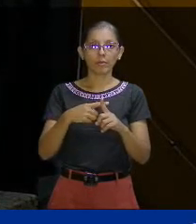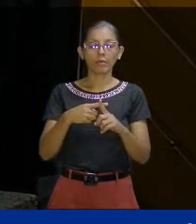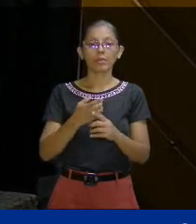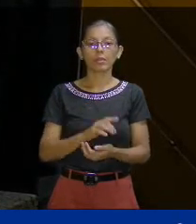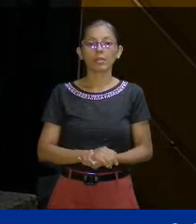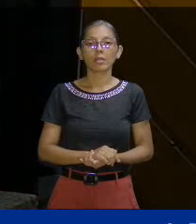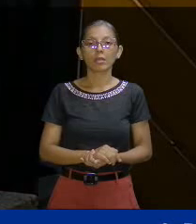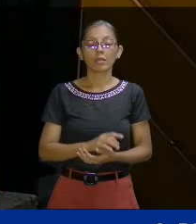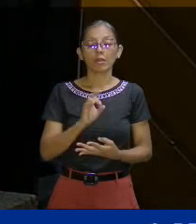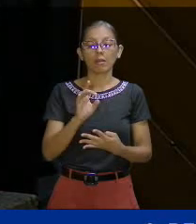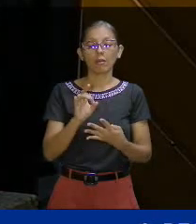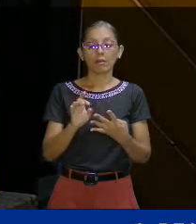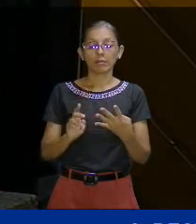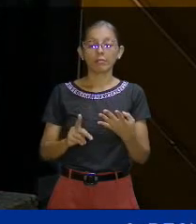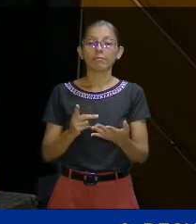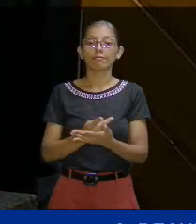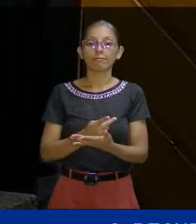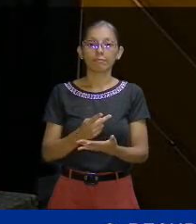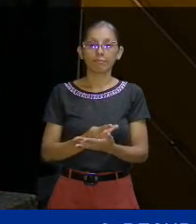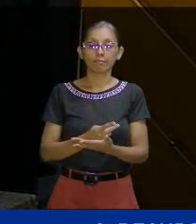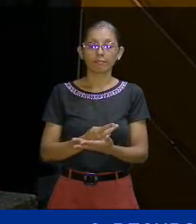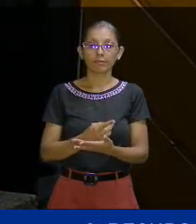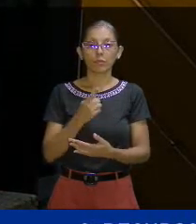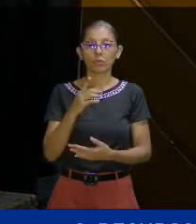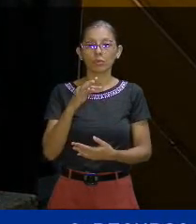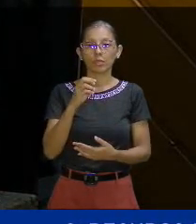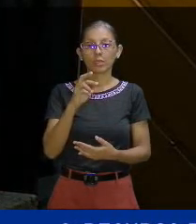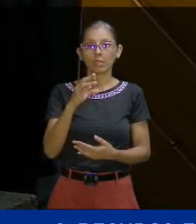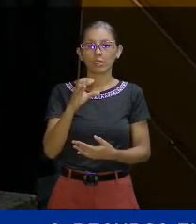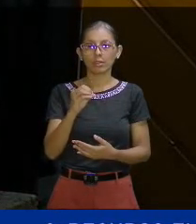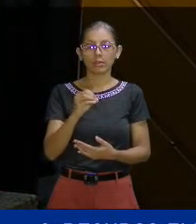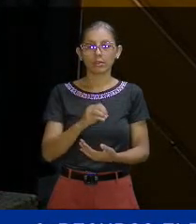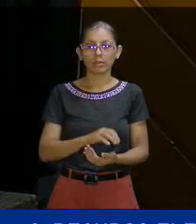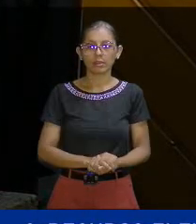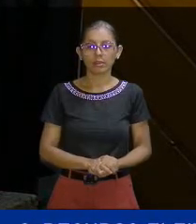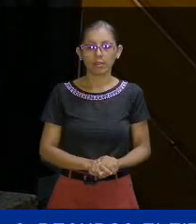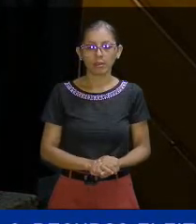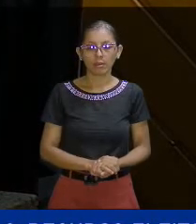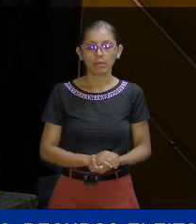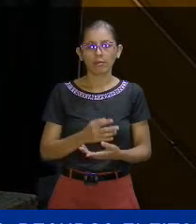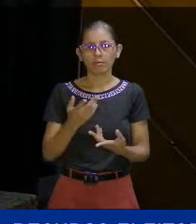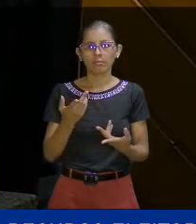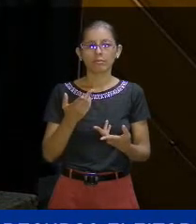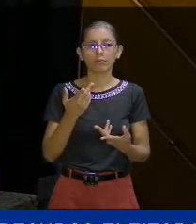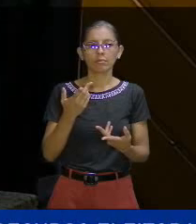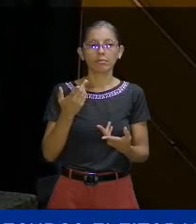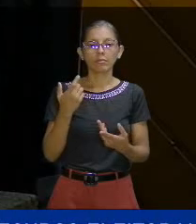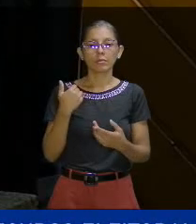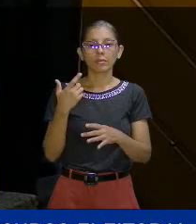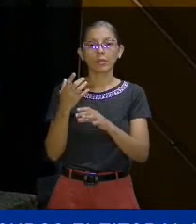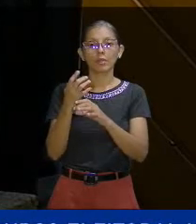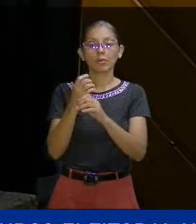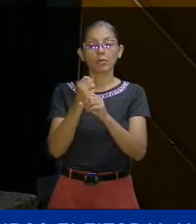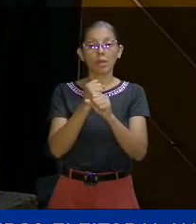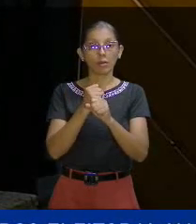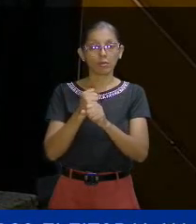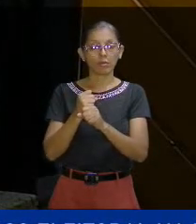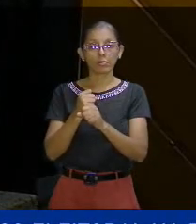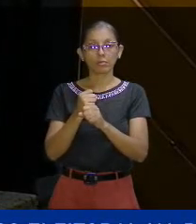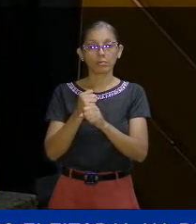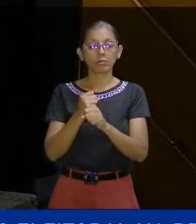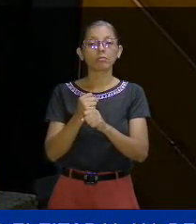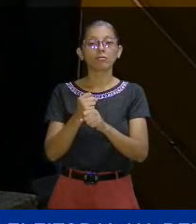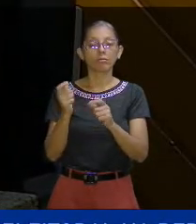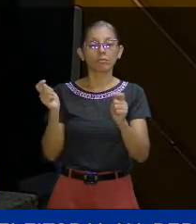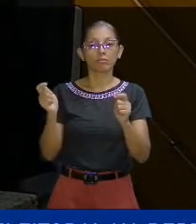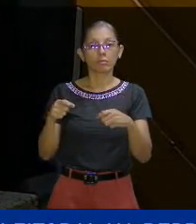infrações adicionais, ajustando e simplificando. Eu faço um memorial de cálculo aqui no meu voto, senhor presidente, e